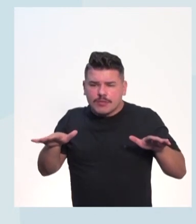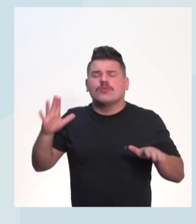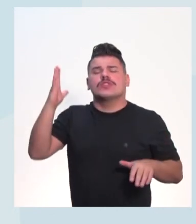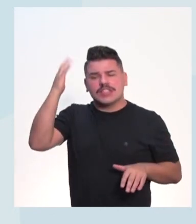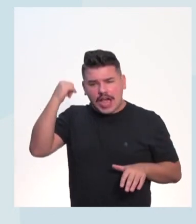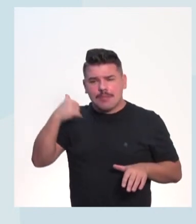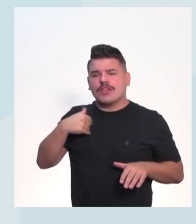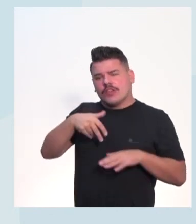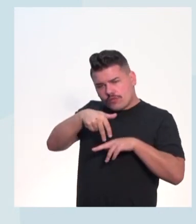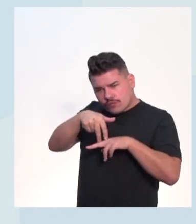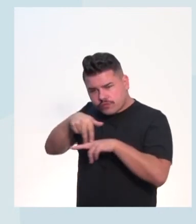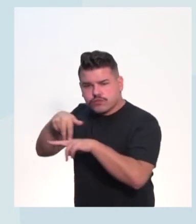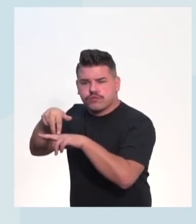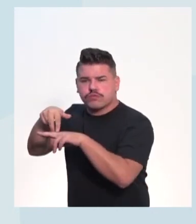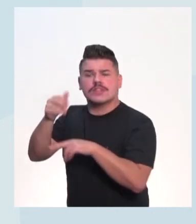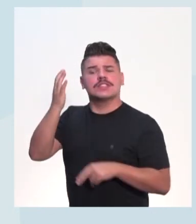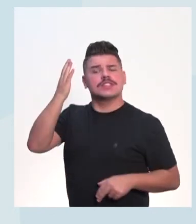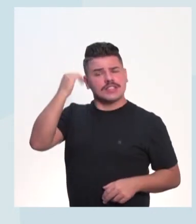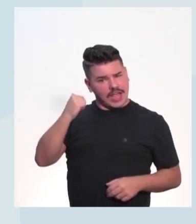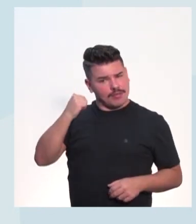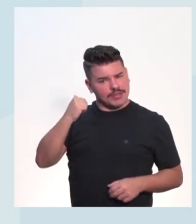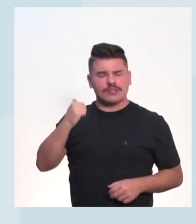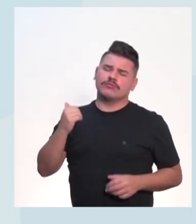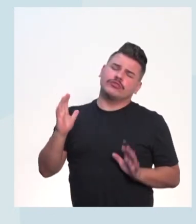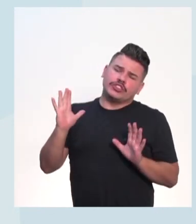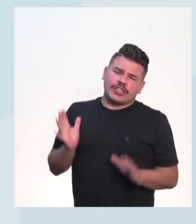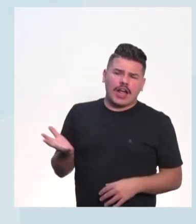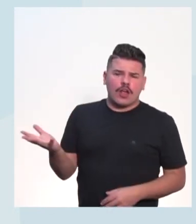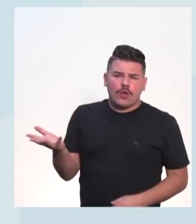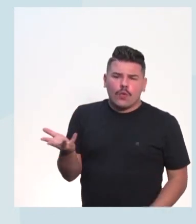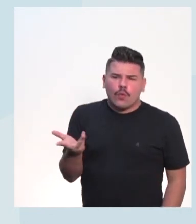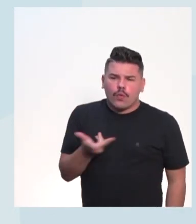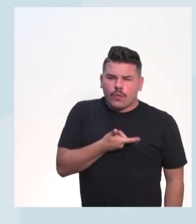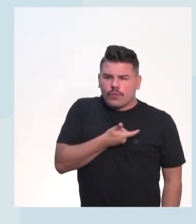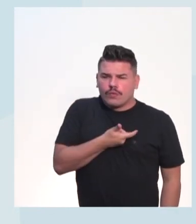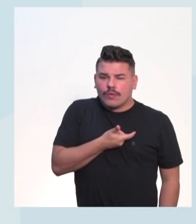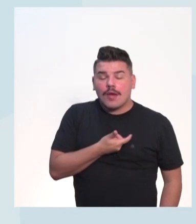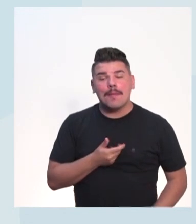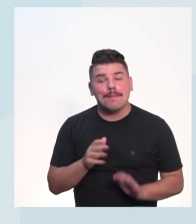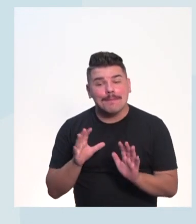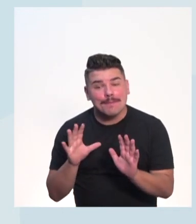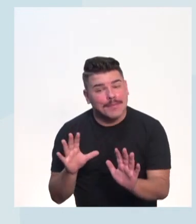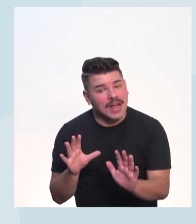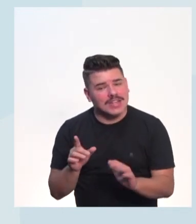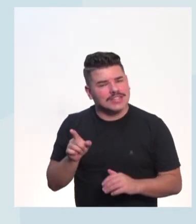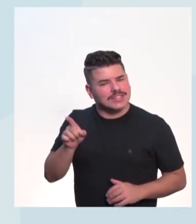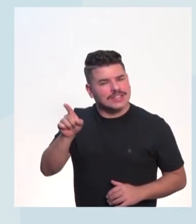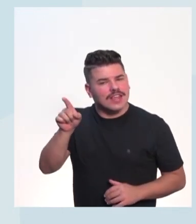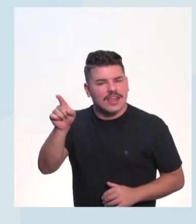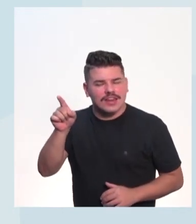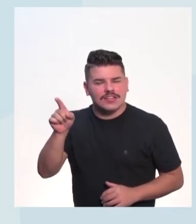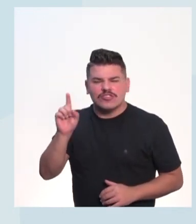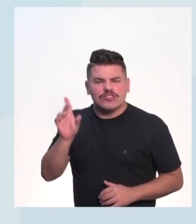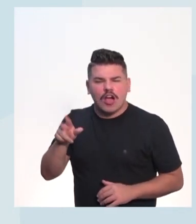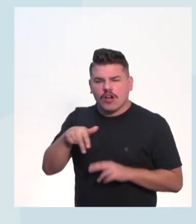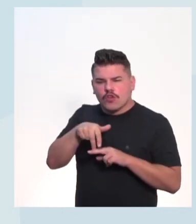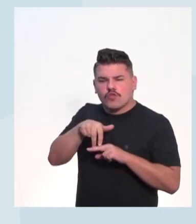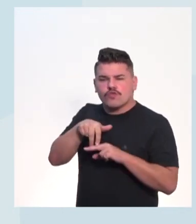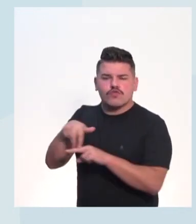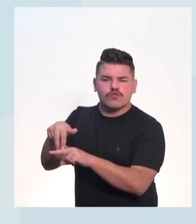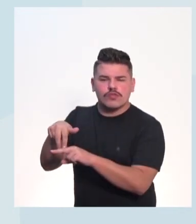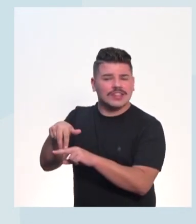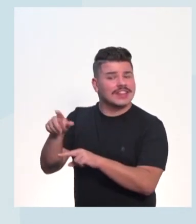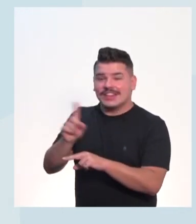frente, então está tudo bem. Essa habilidade ele já domina. Mas ele não quer só ficar nessa habilidade. Ele também